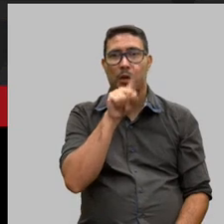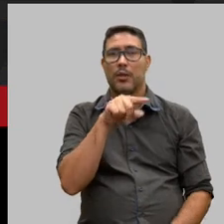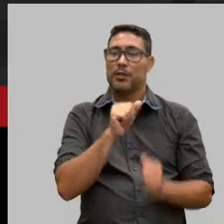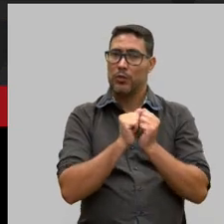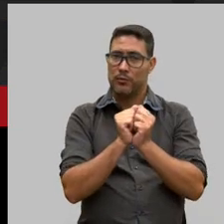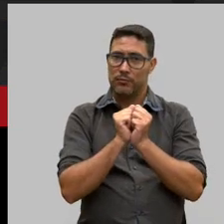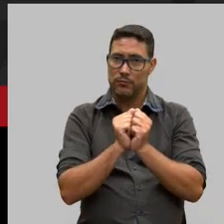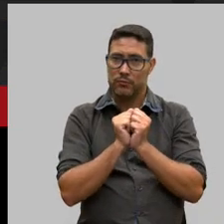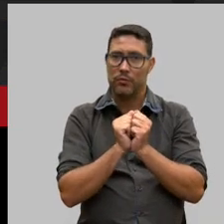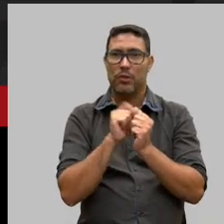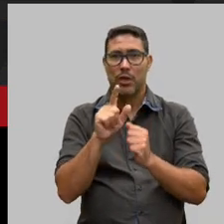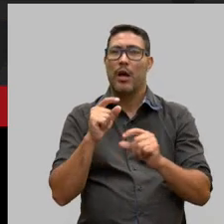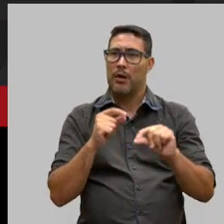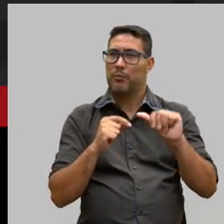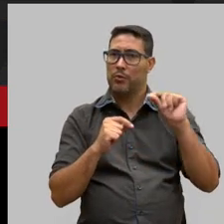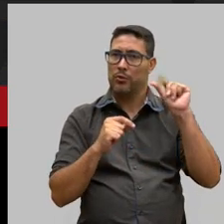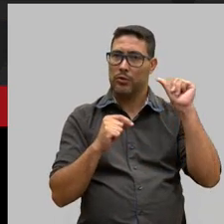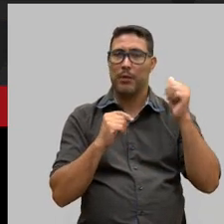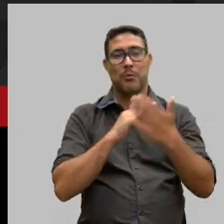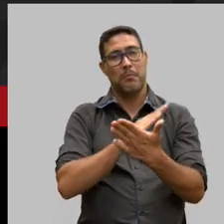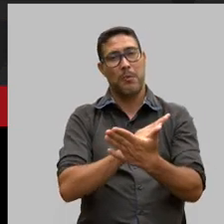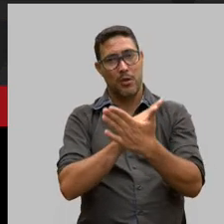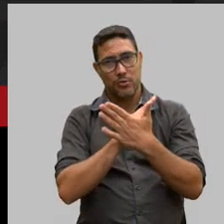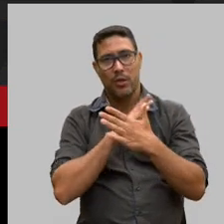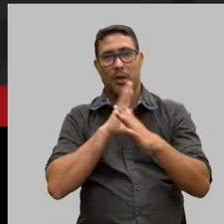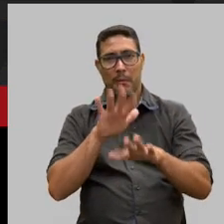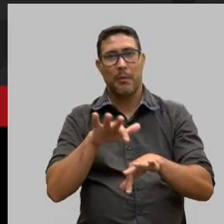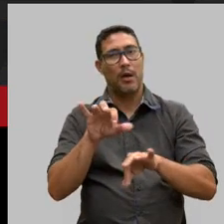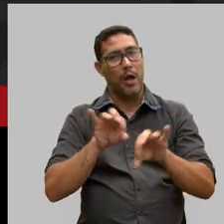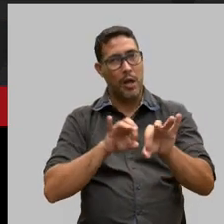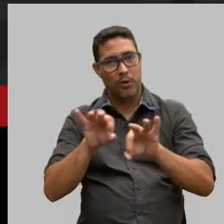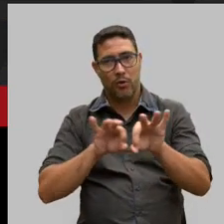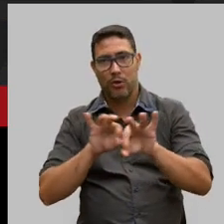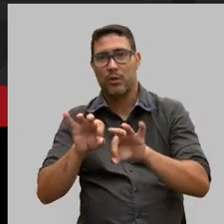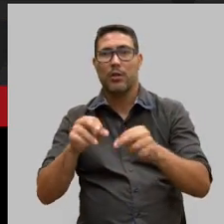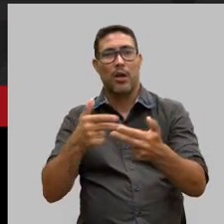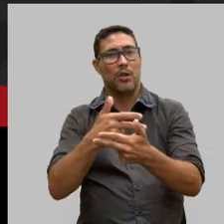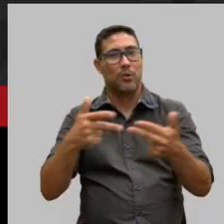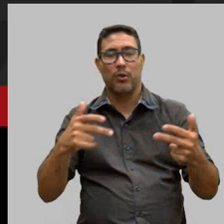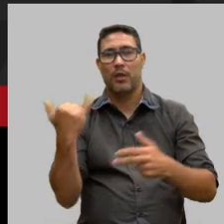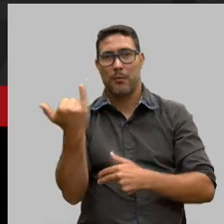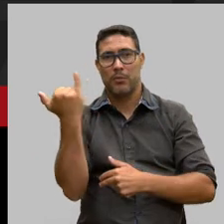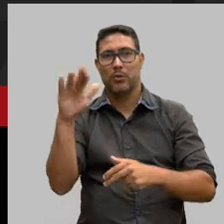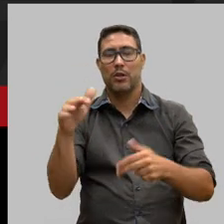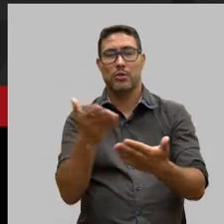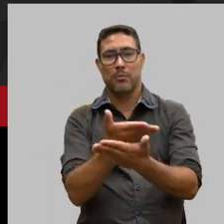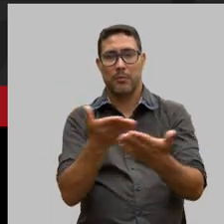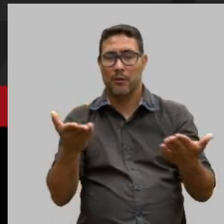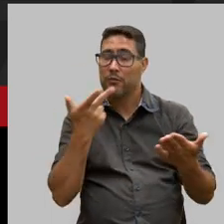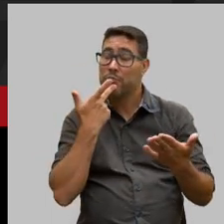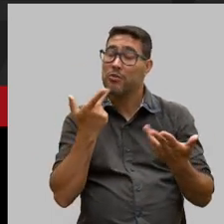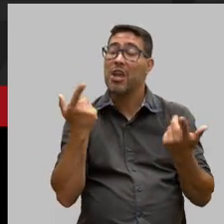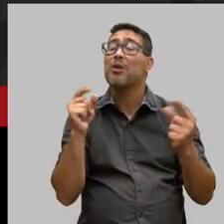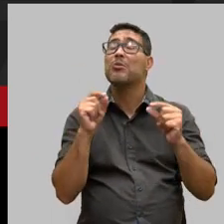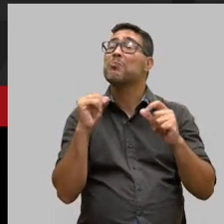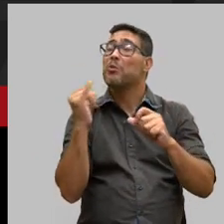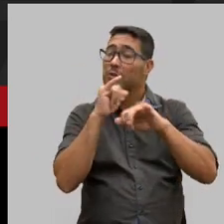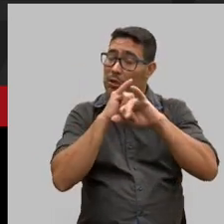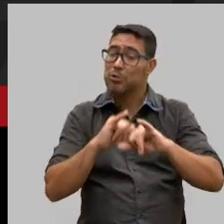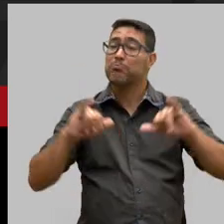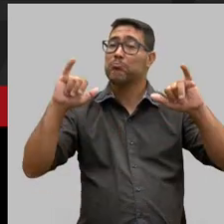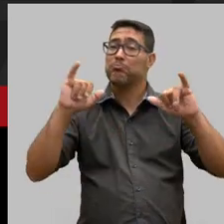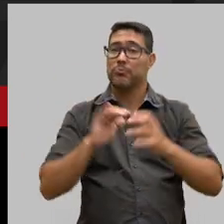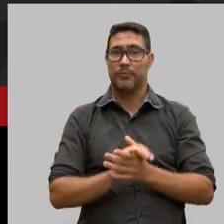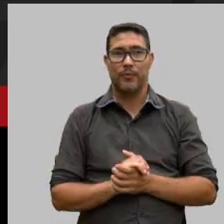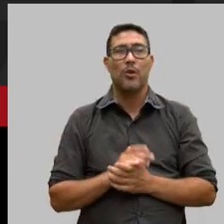tempo para me ajudarem aí para organizar uma coisa assim bem válida para vocês do que seria importante de tá trazendo e